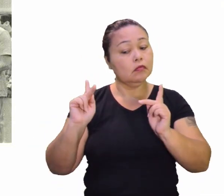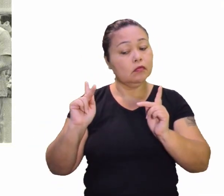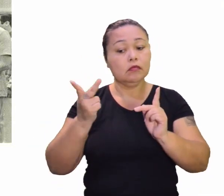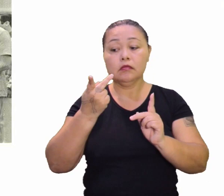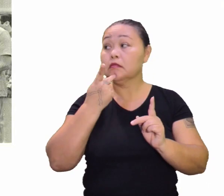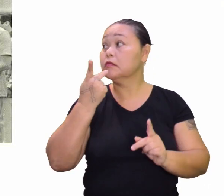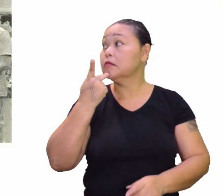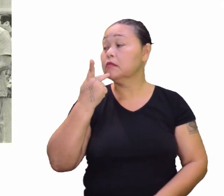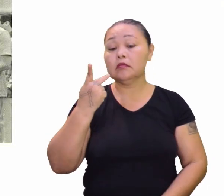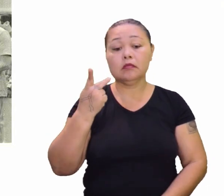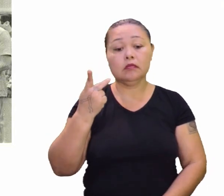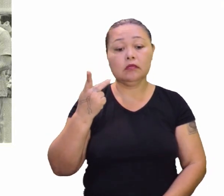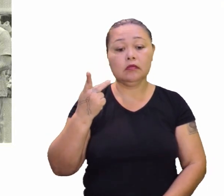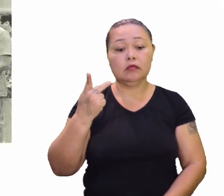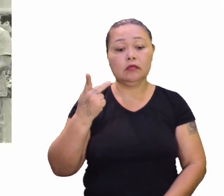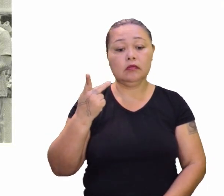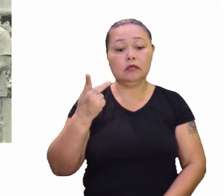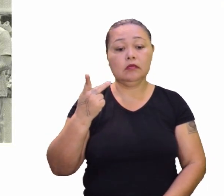Inclusive falei que foi o